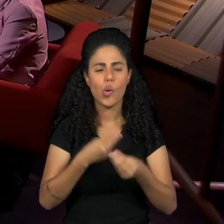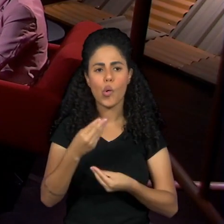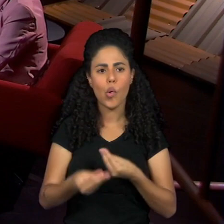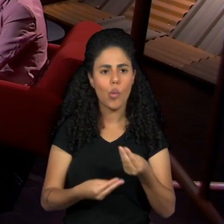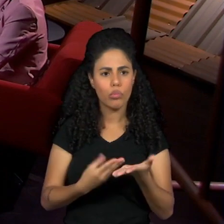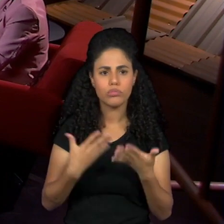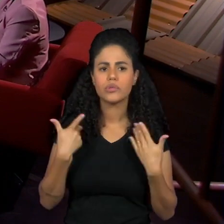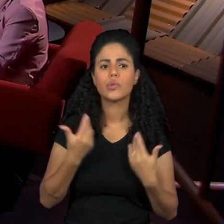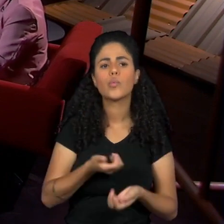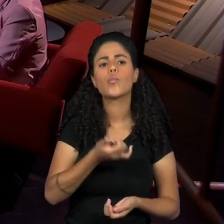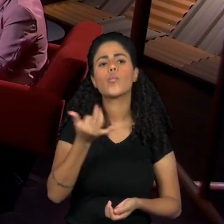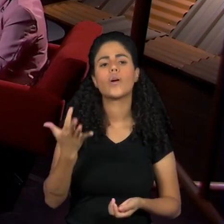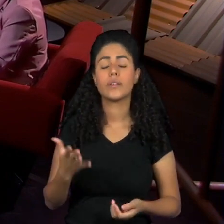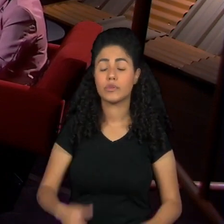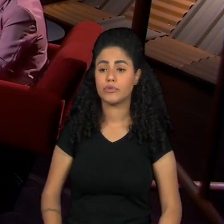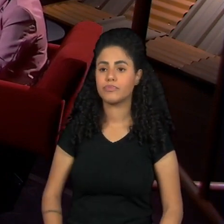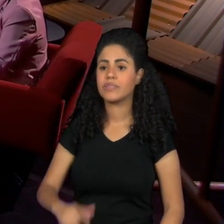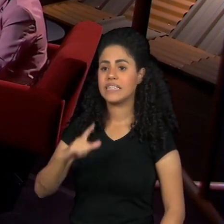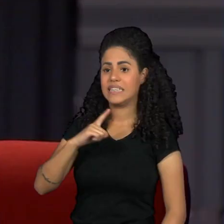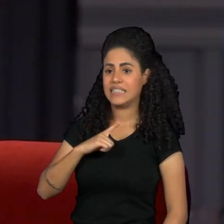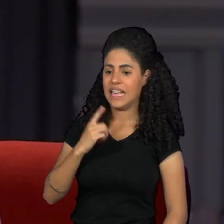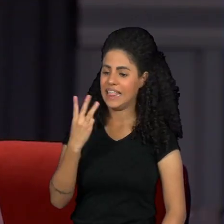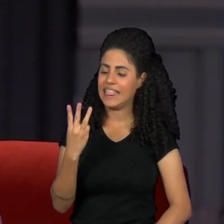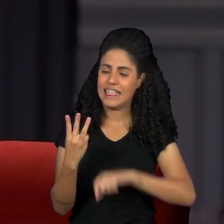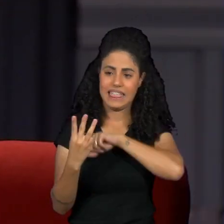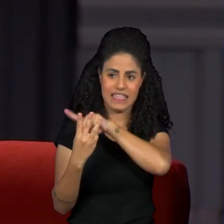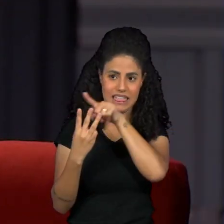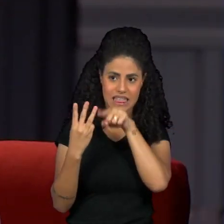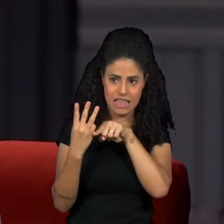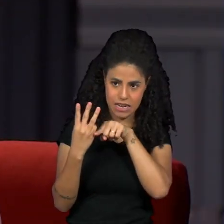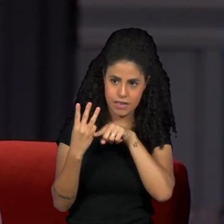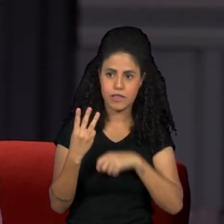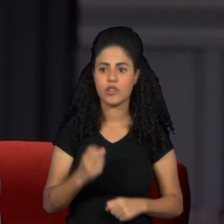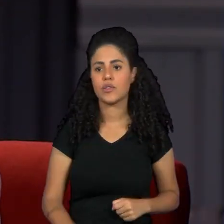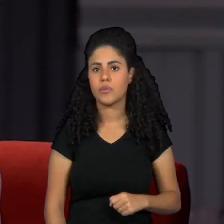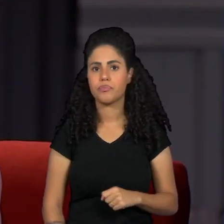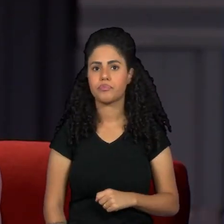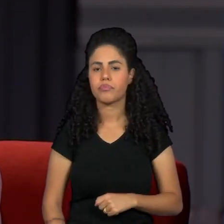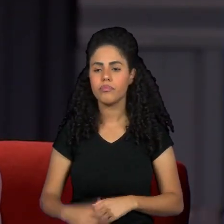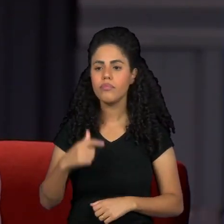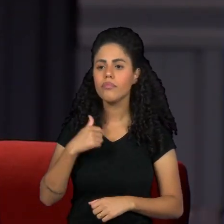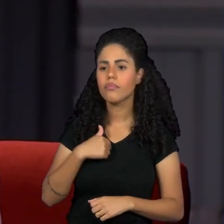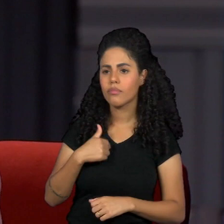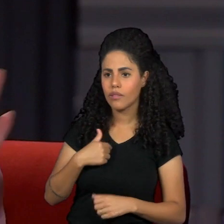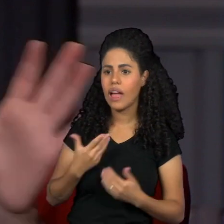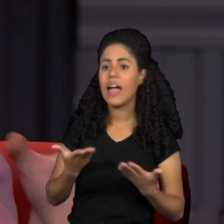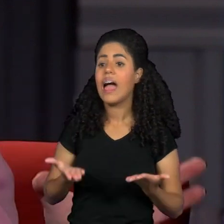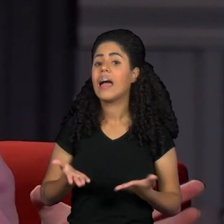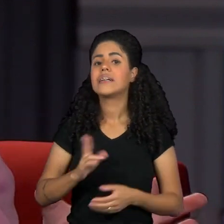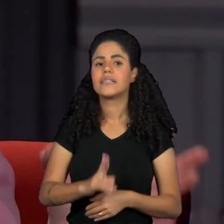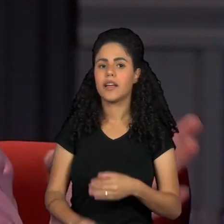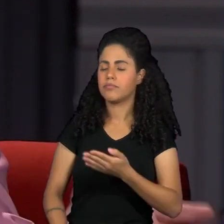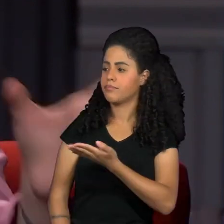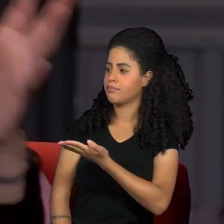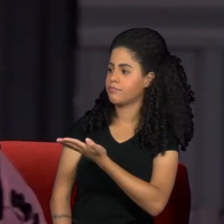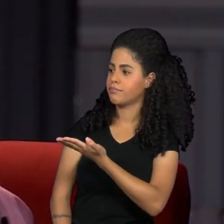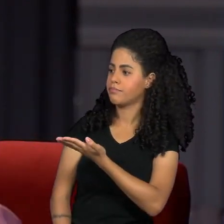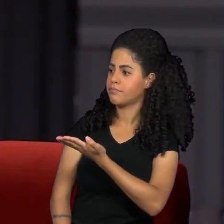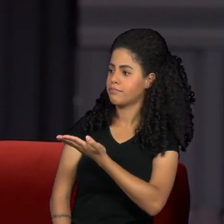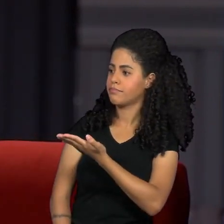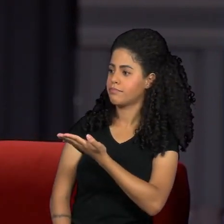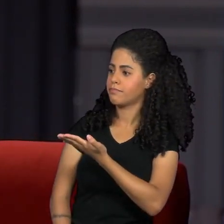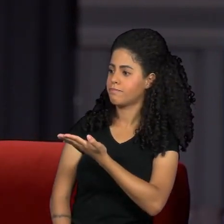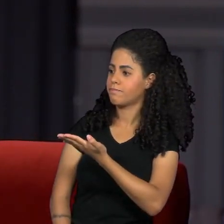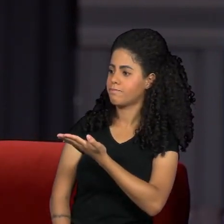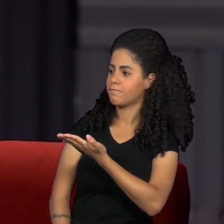Quantos níveis? Vamos lá, a gente tem 3 níveis de suporte. Antigamente a gente tinha síndrome de Asperger. Hoje não temos mais, ela entra no